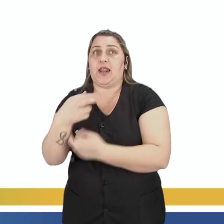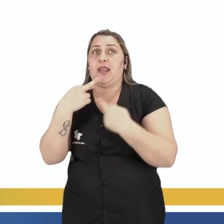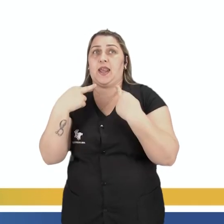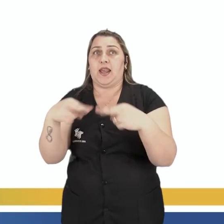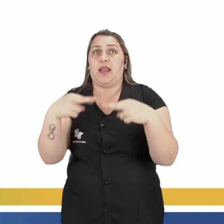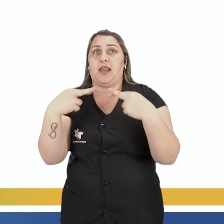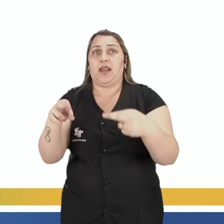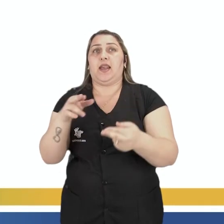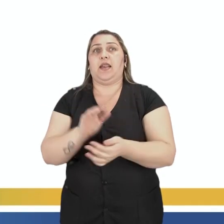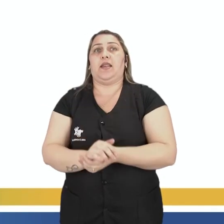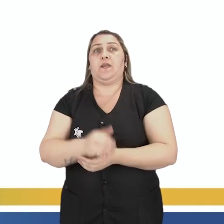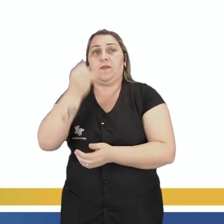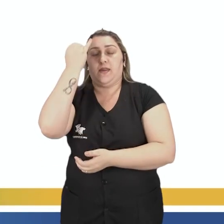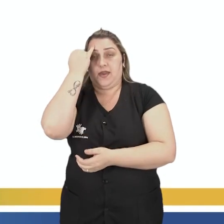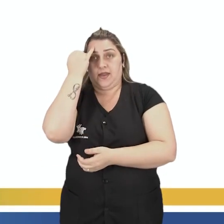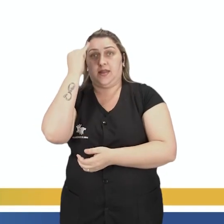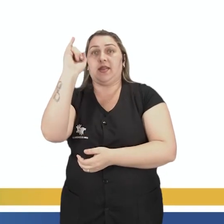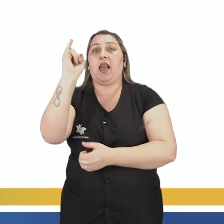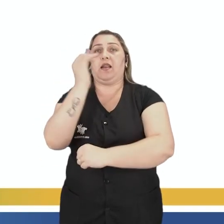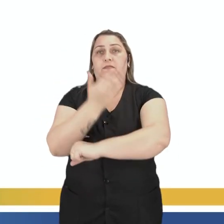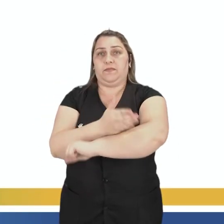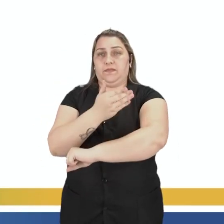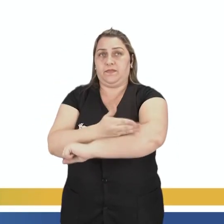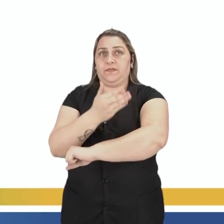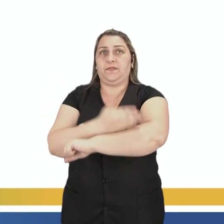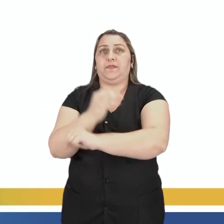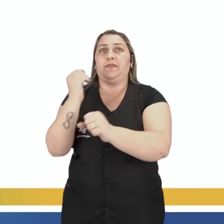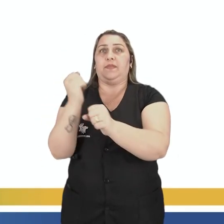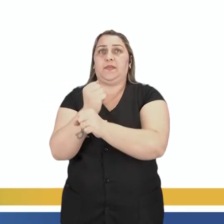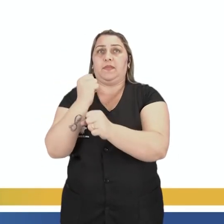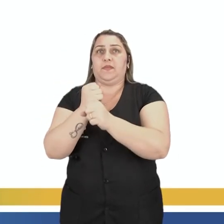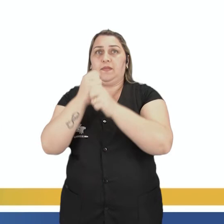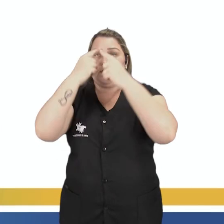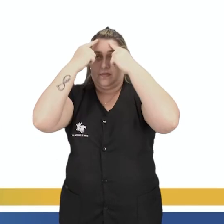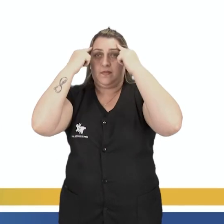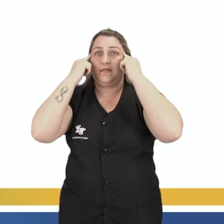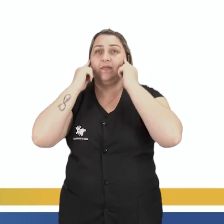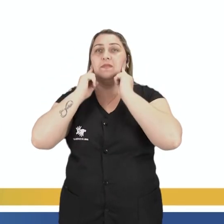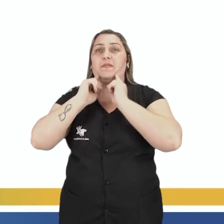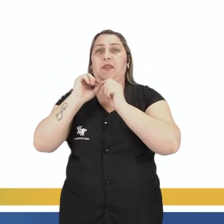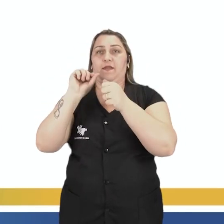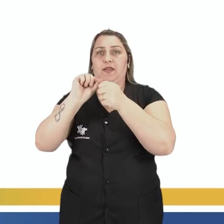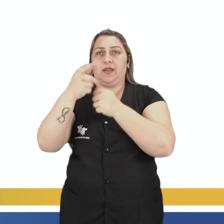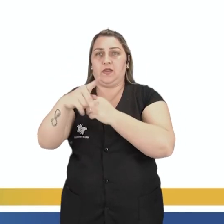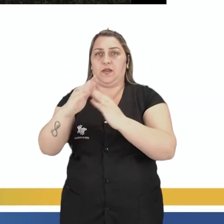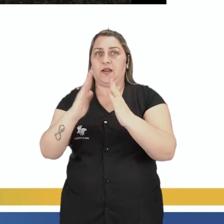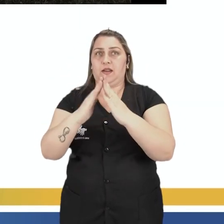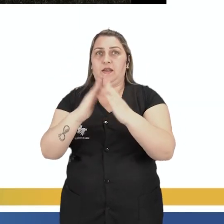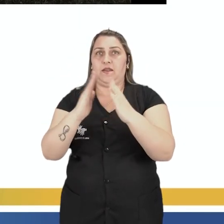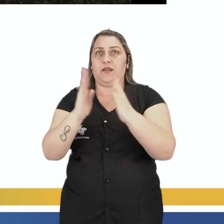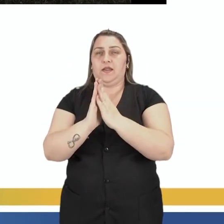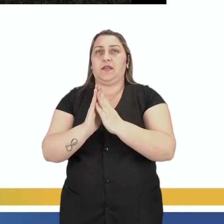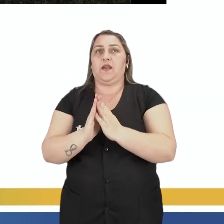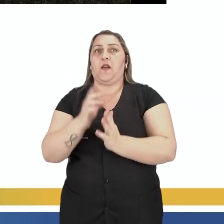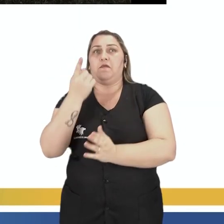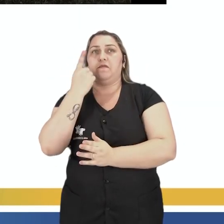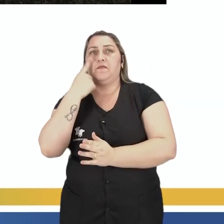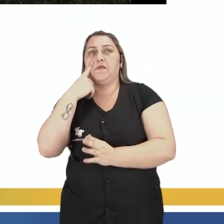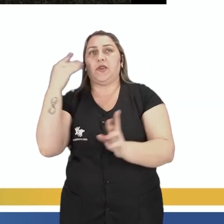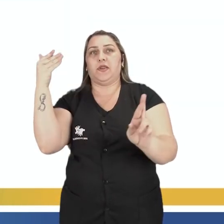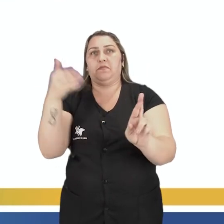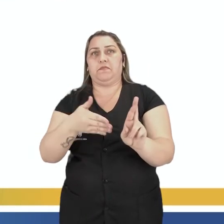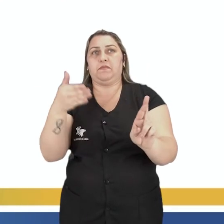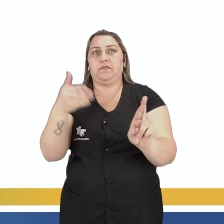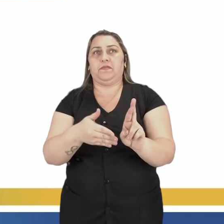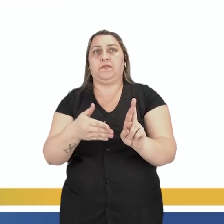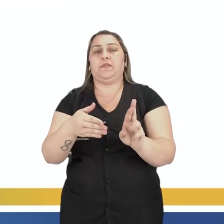então, gente, uma ideia de atividade prática, que é uma construção de máscara, que você pode estar fazendo aí na sua casa. Veja aí as